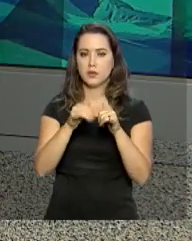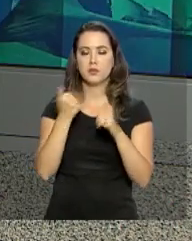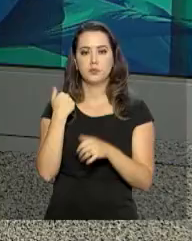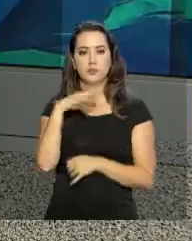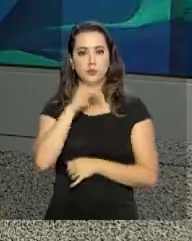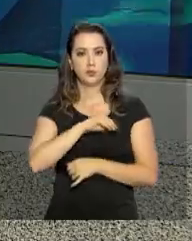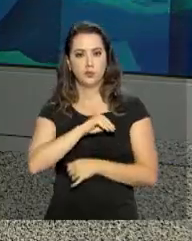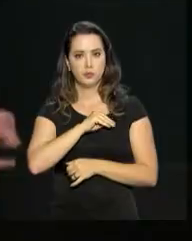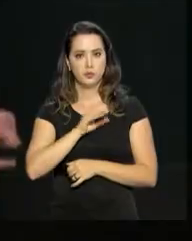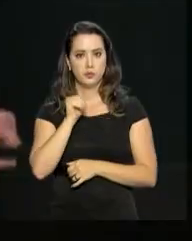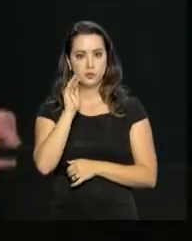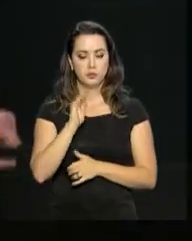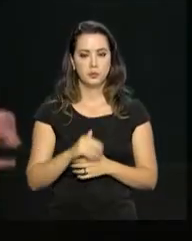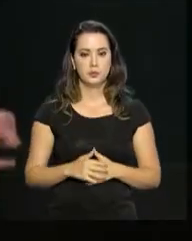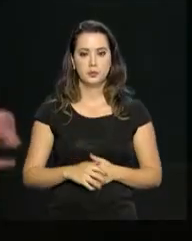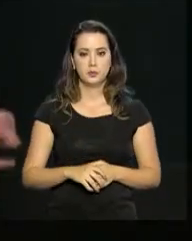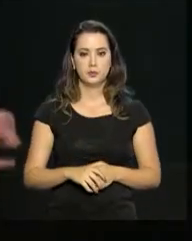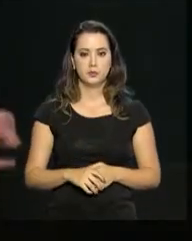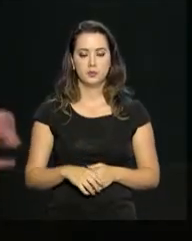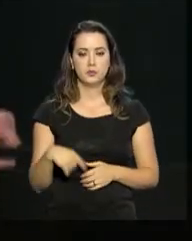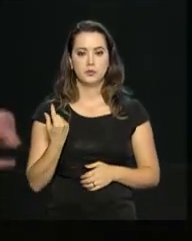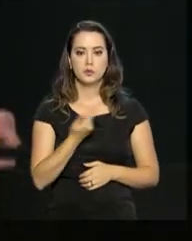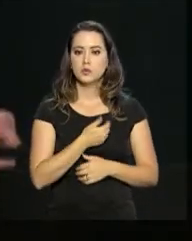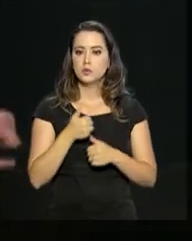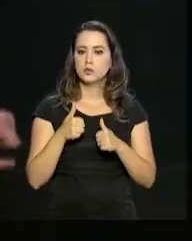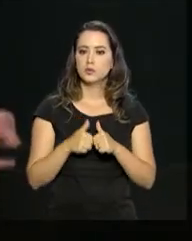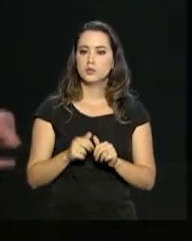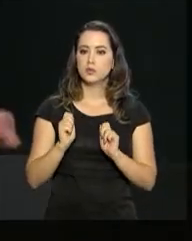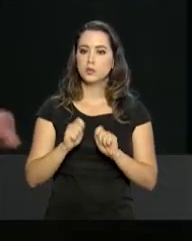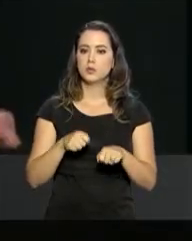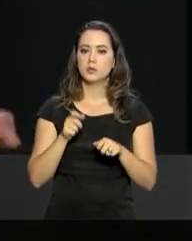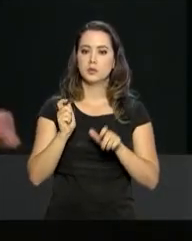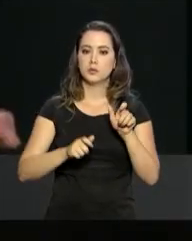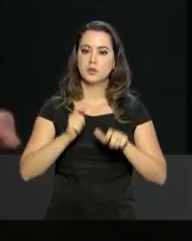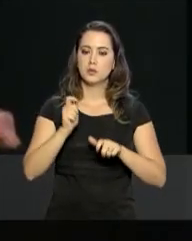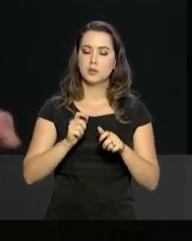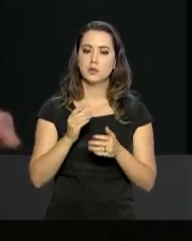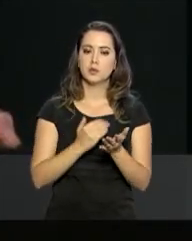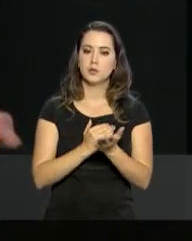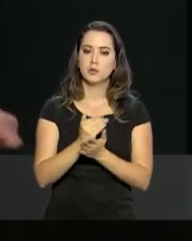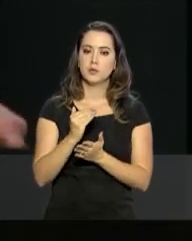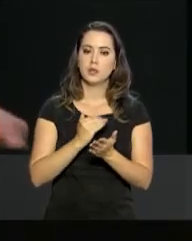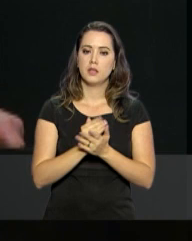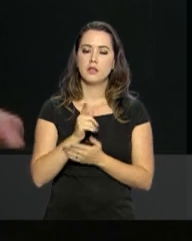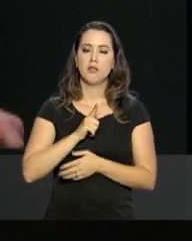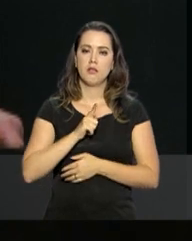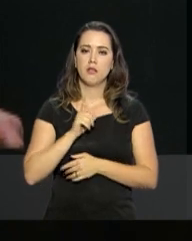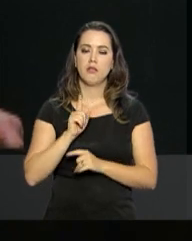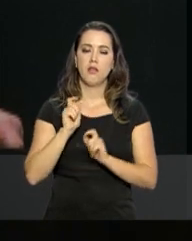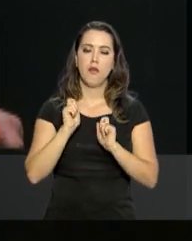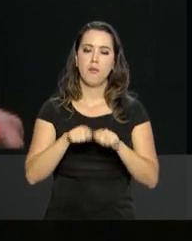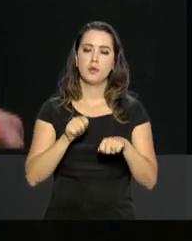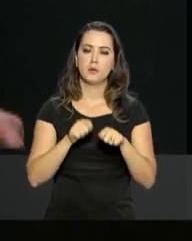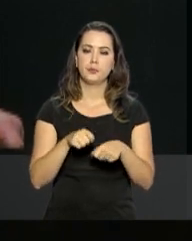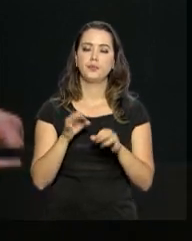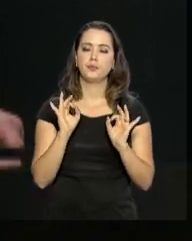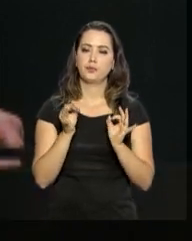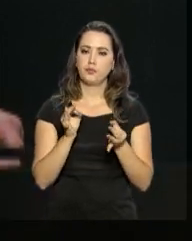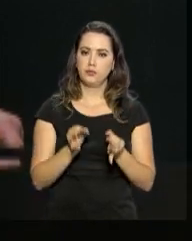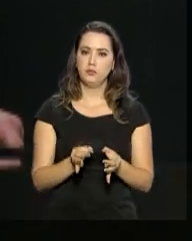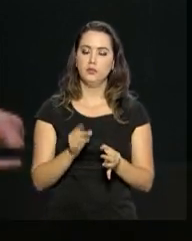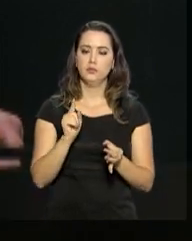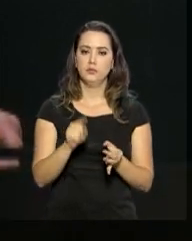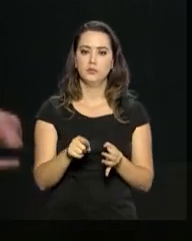extra nós estamos permitindo que as pessoas comecem a ter a possibilidade de efetivamente